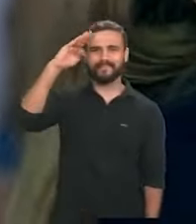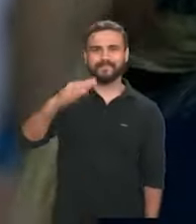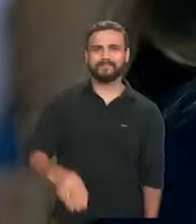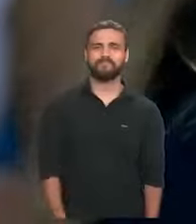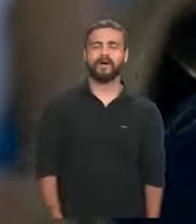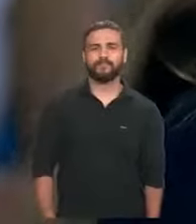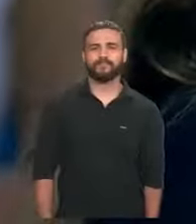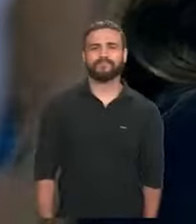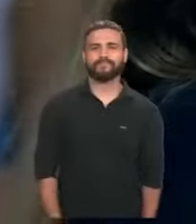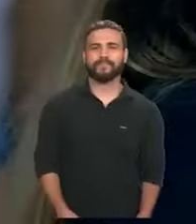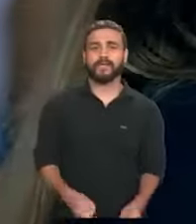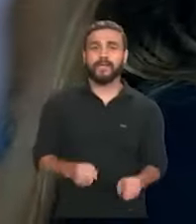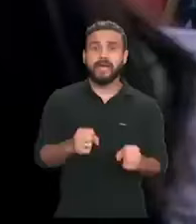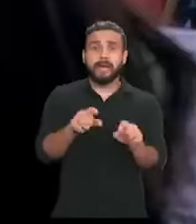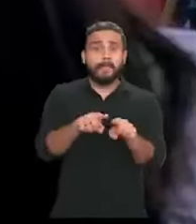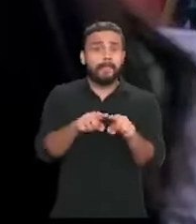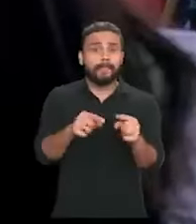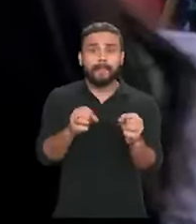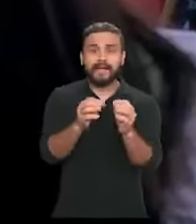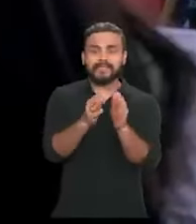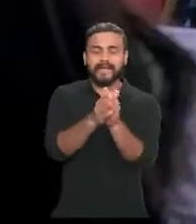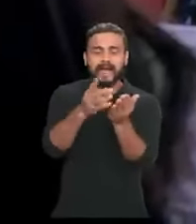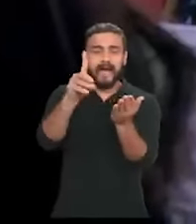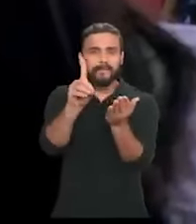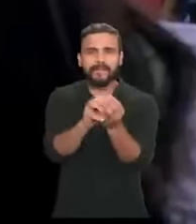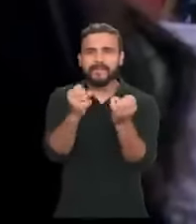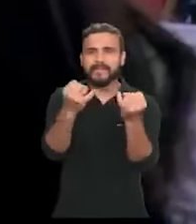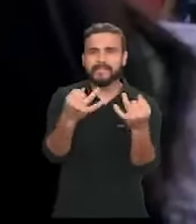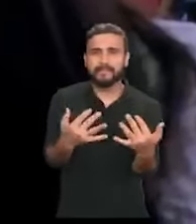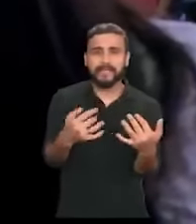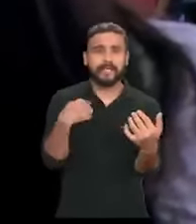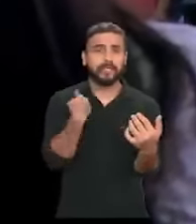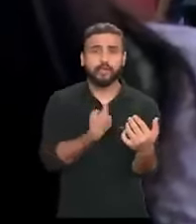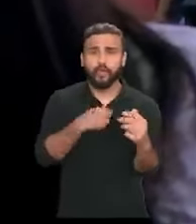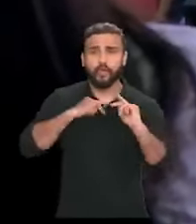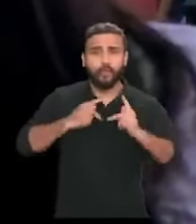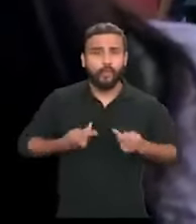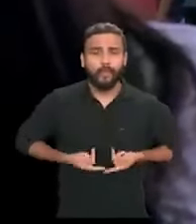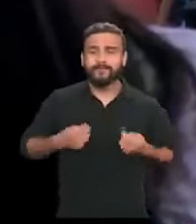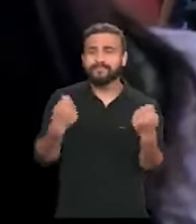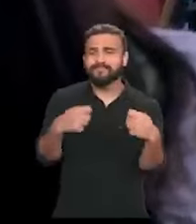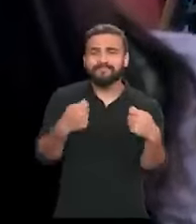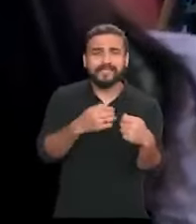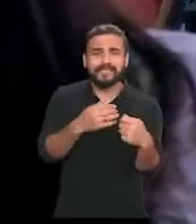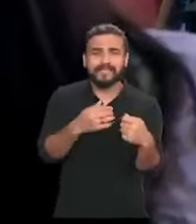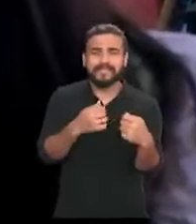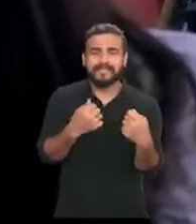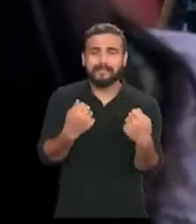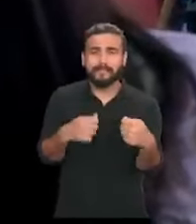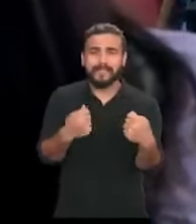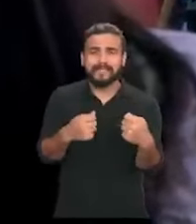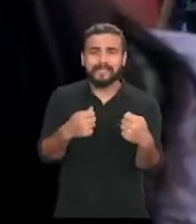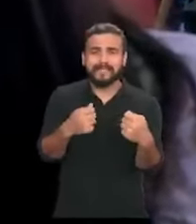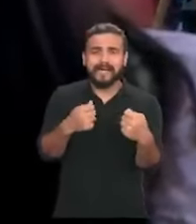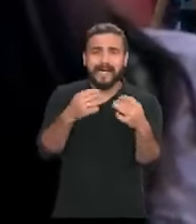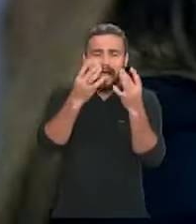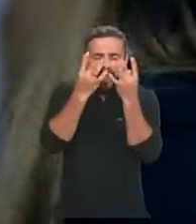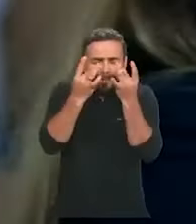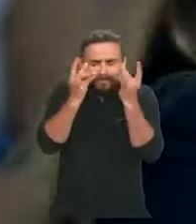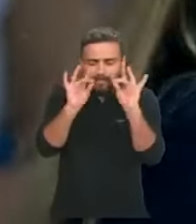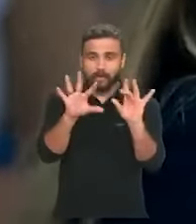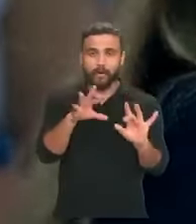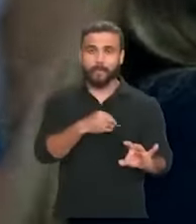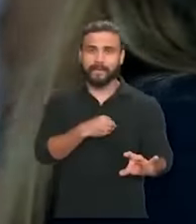T que morrer e hoje a igreja tá ressuscitando todas elas e isso já aconteceu na Europa Então quando você vai visitar por